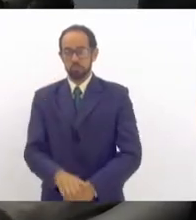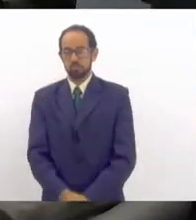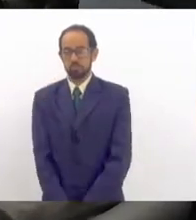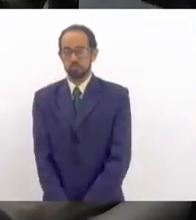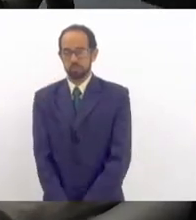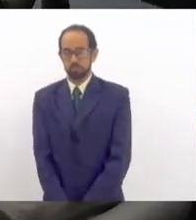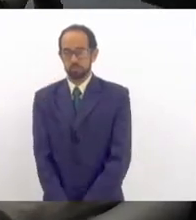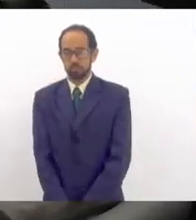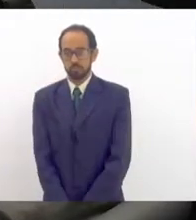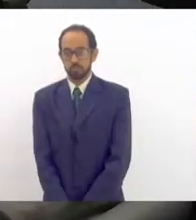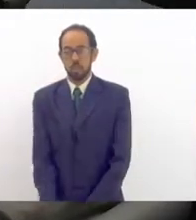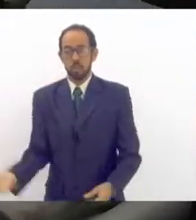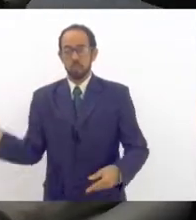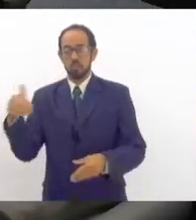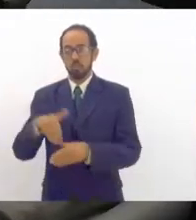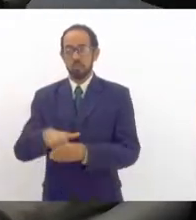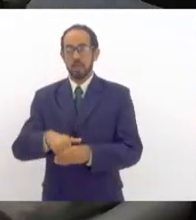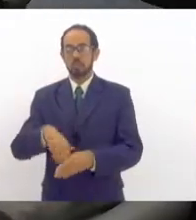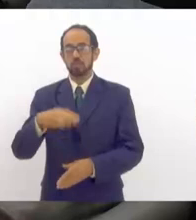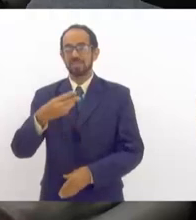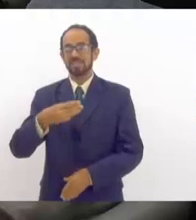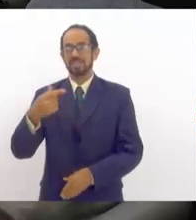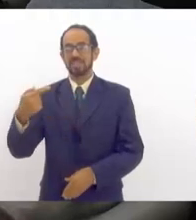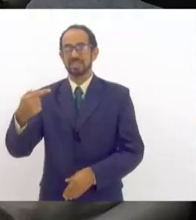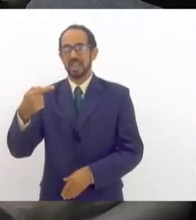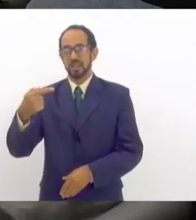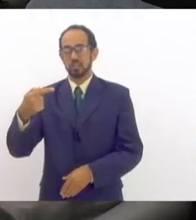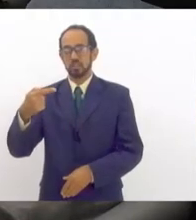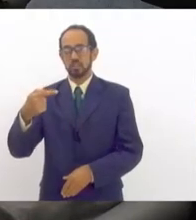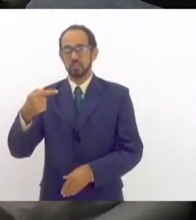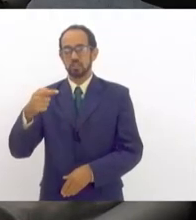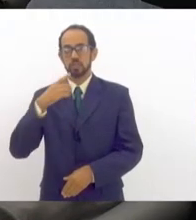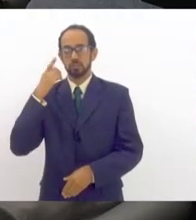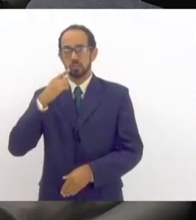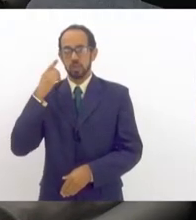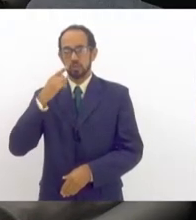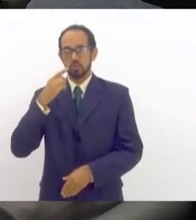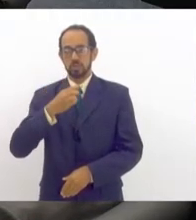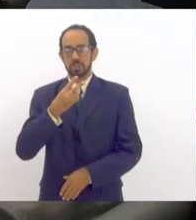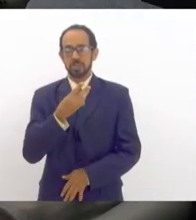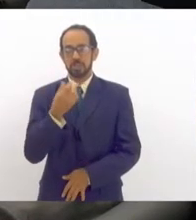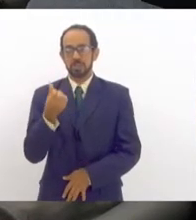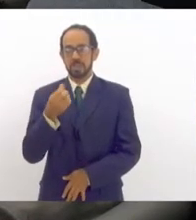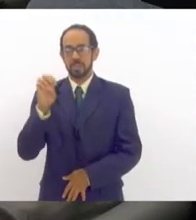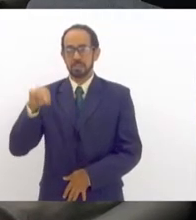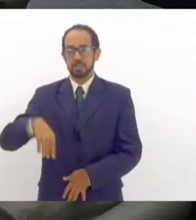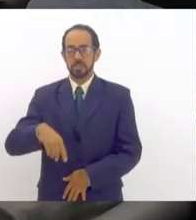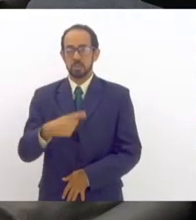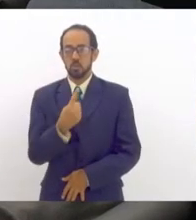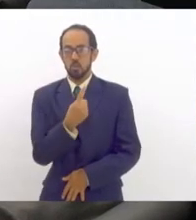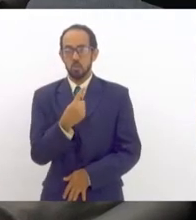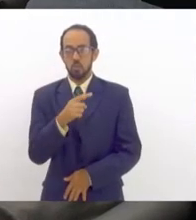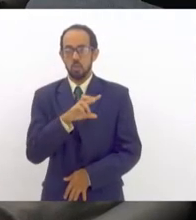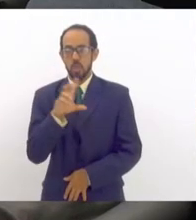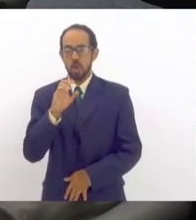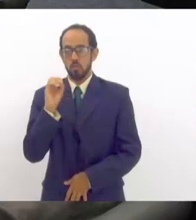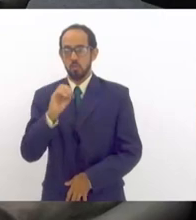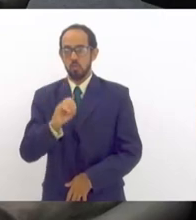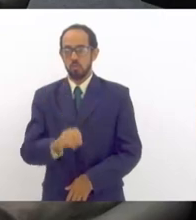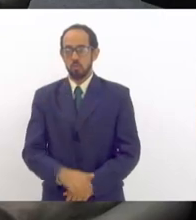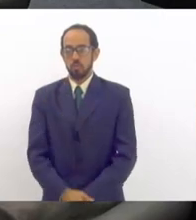vou dar 37 senhores de Deputados 36 sim e um não